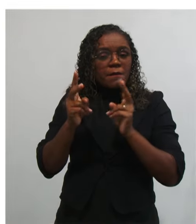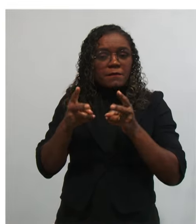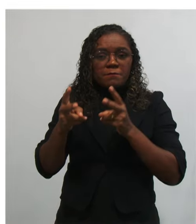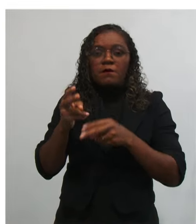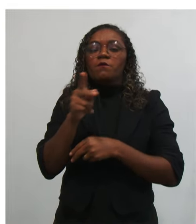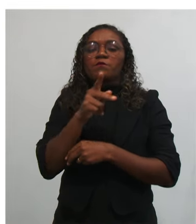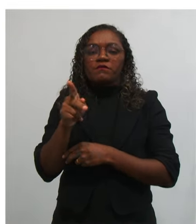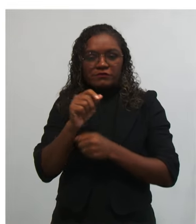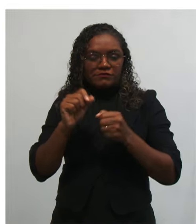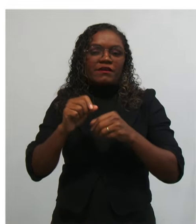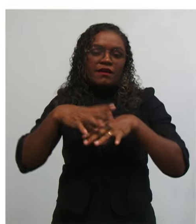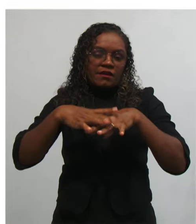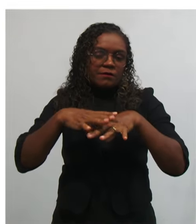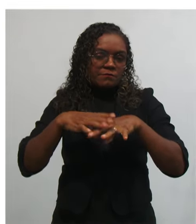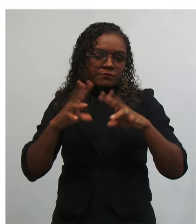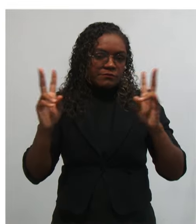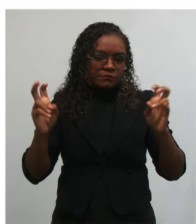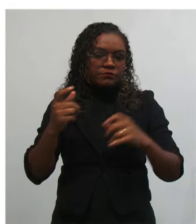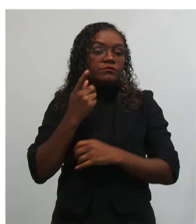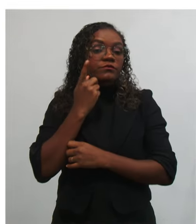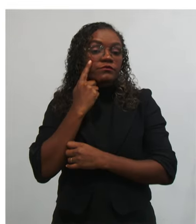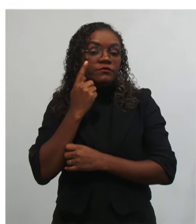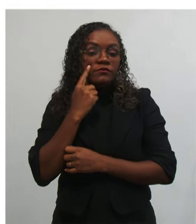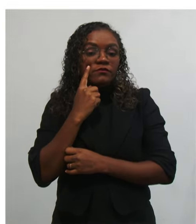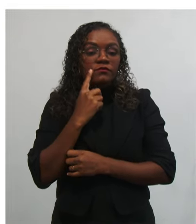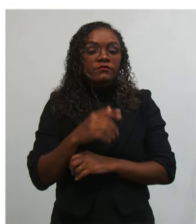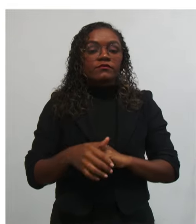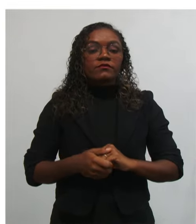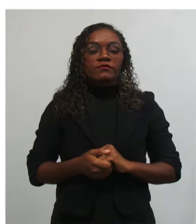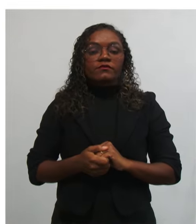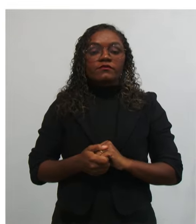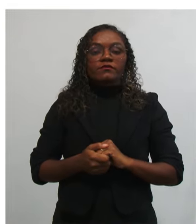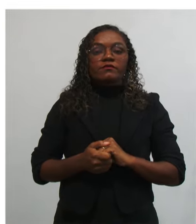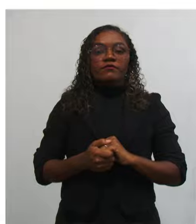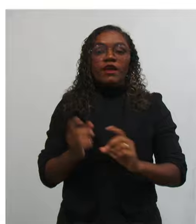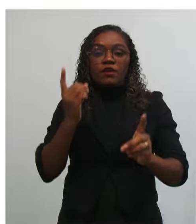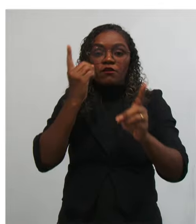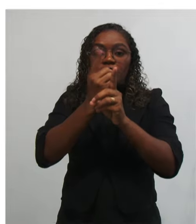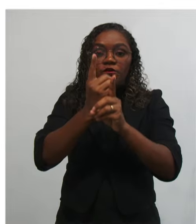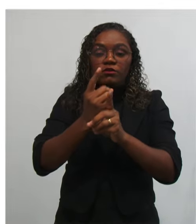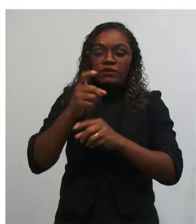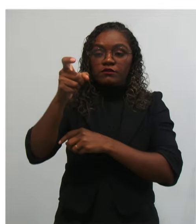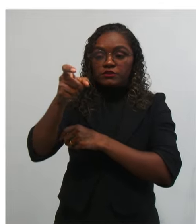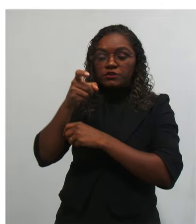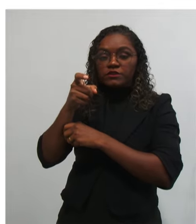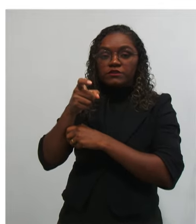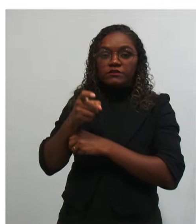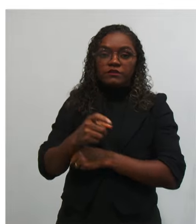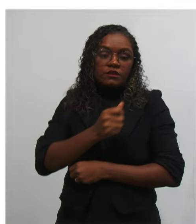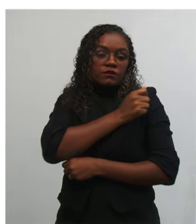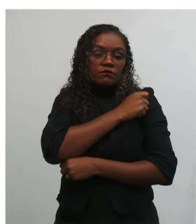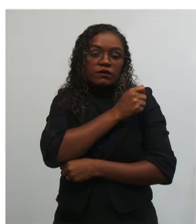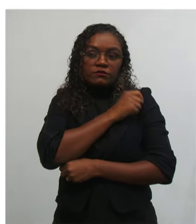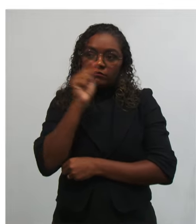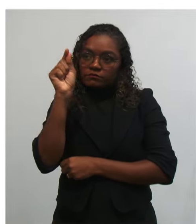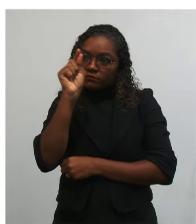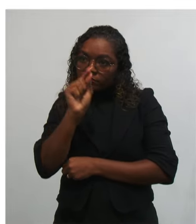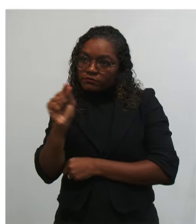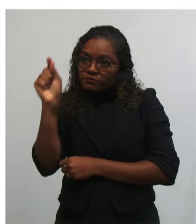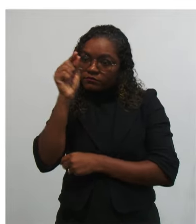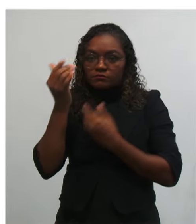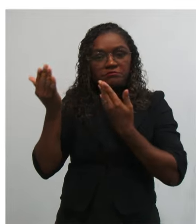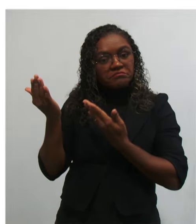com a seguinte questão encontre o x E aí o aluno responde ele está aqui